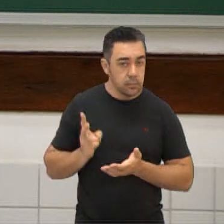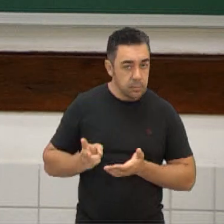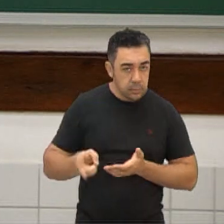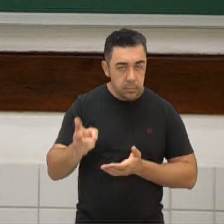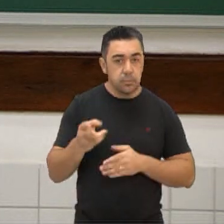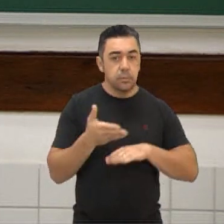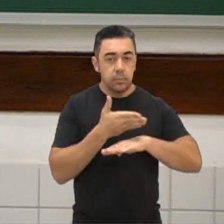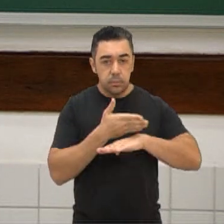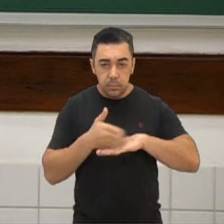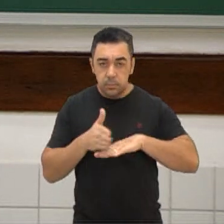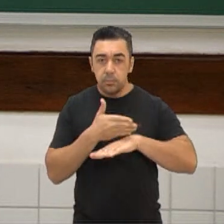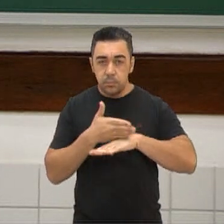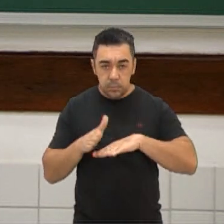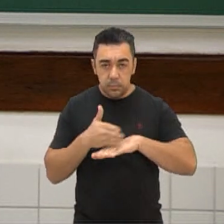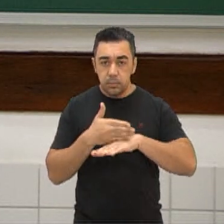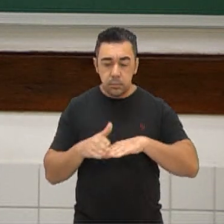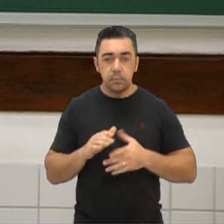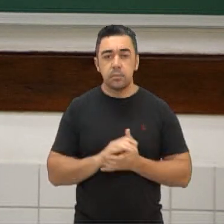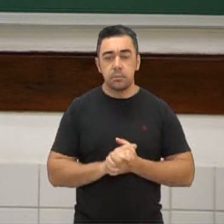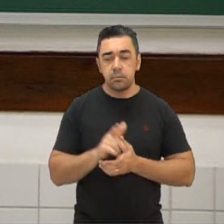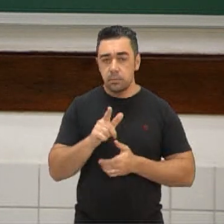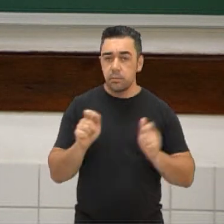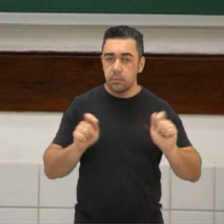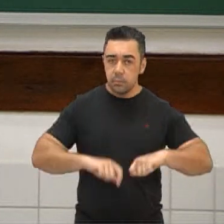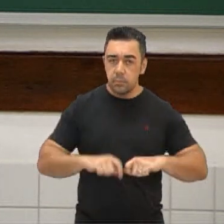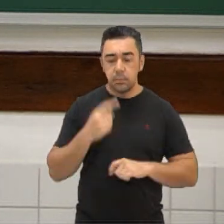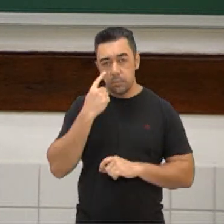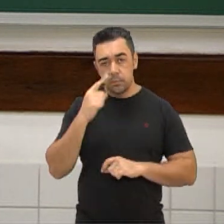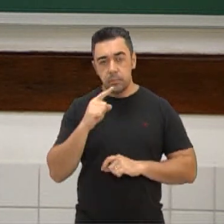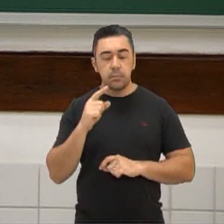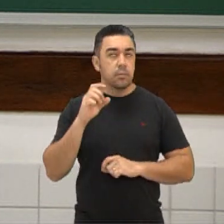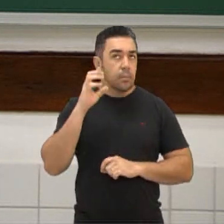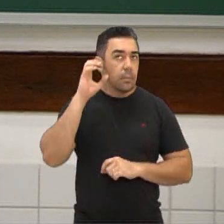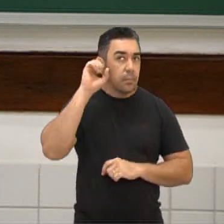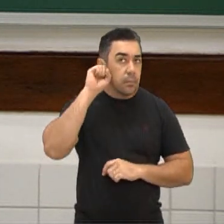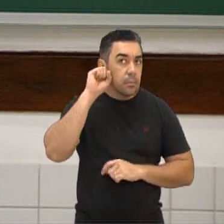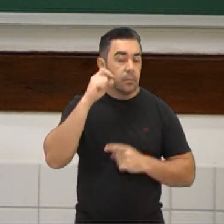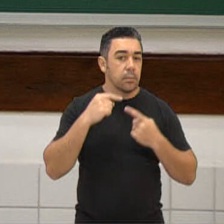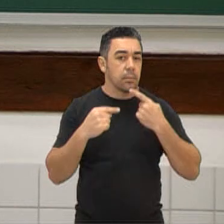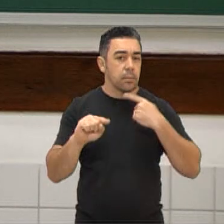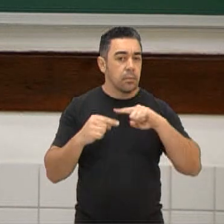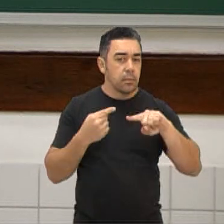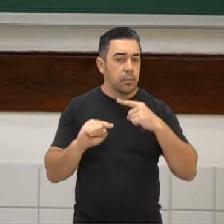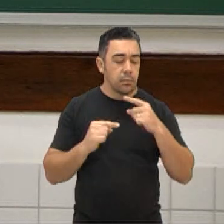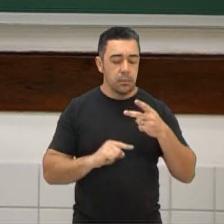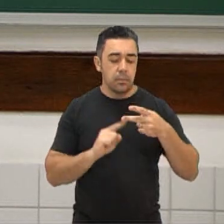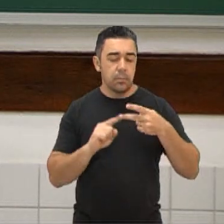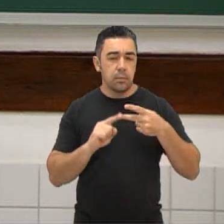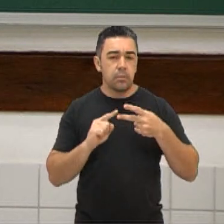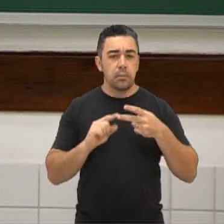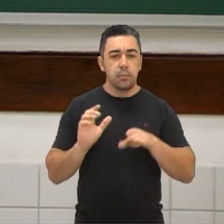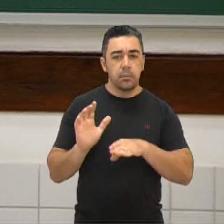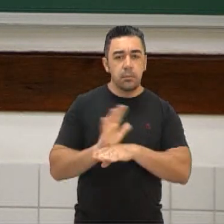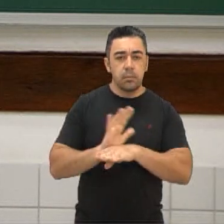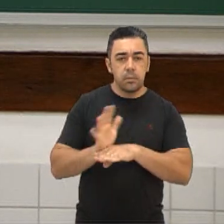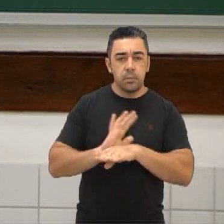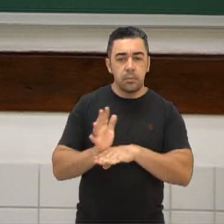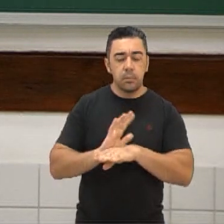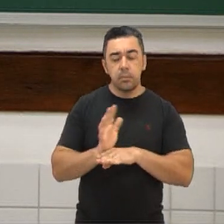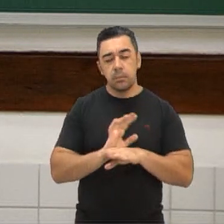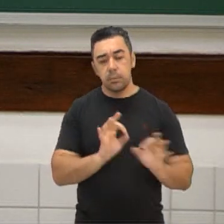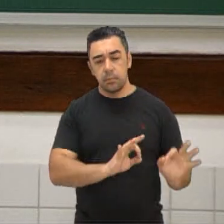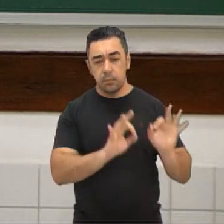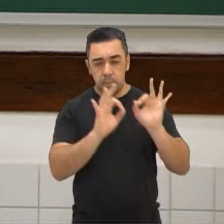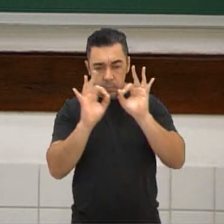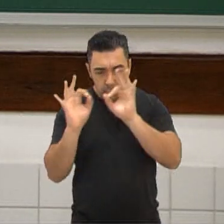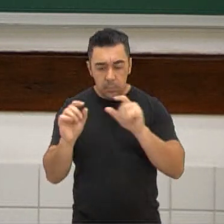aí praticando na medida do possível. Ouçam músicas, assistam filmes, coloque a legenda na língua